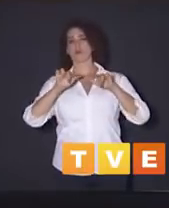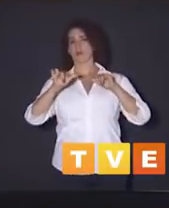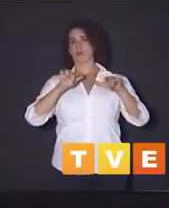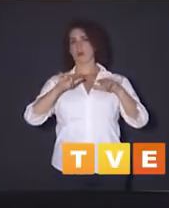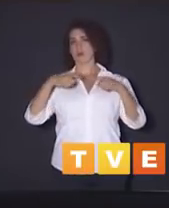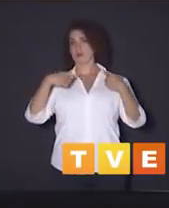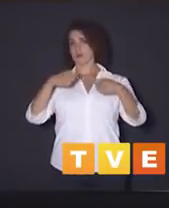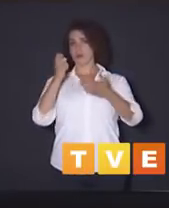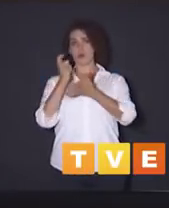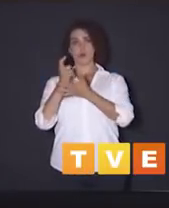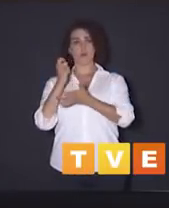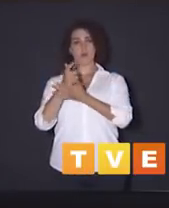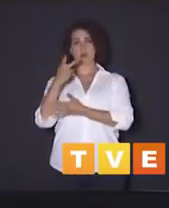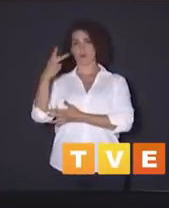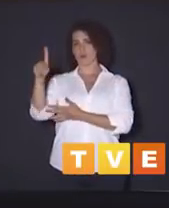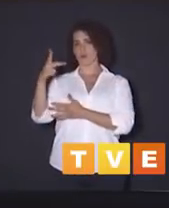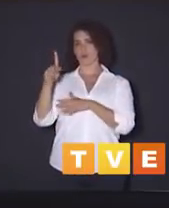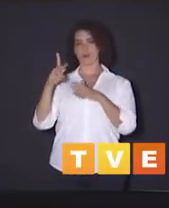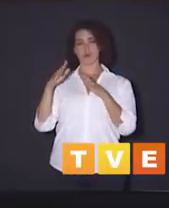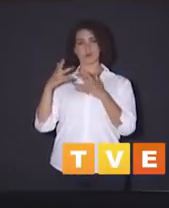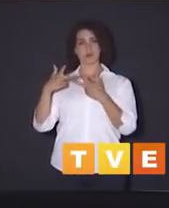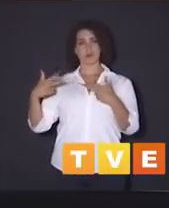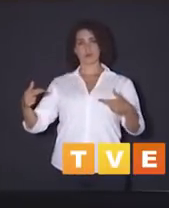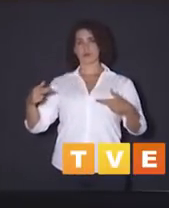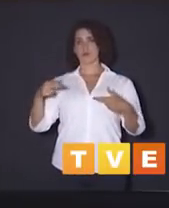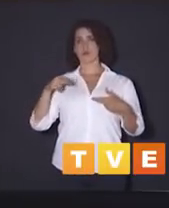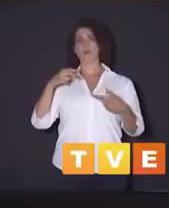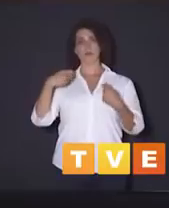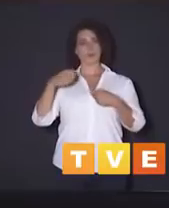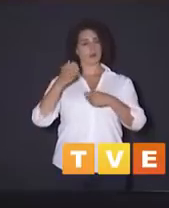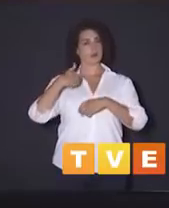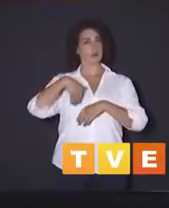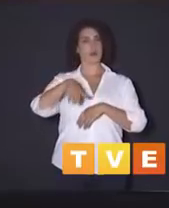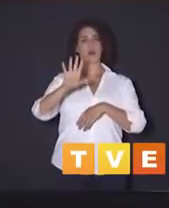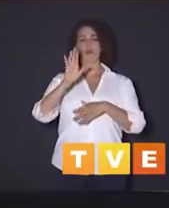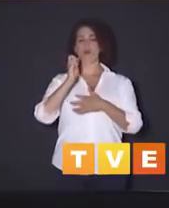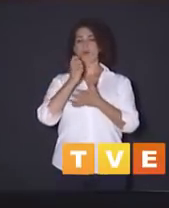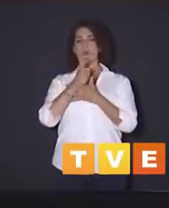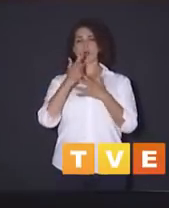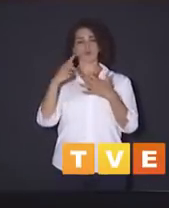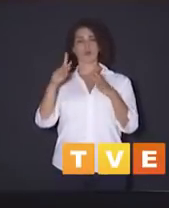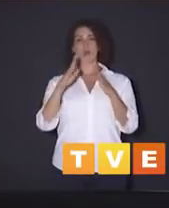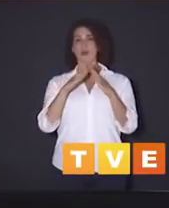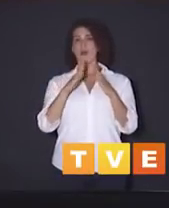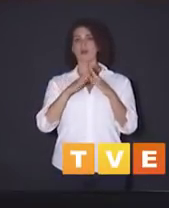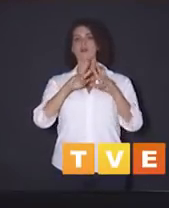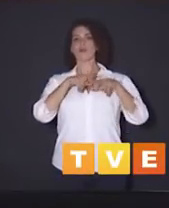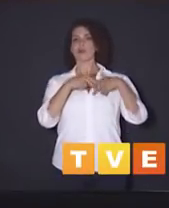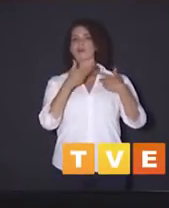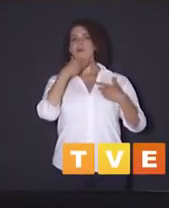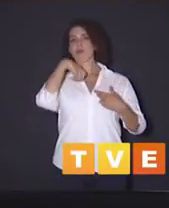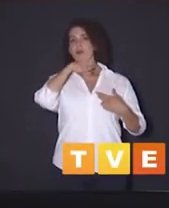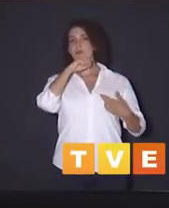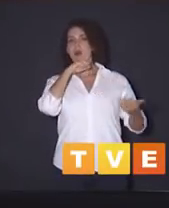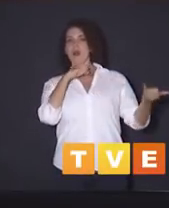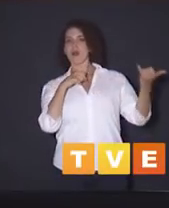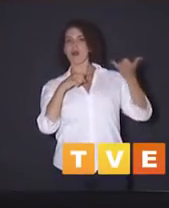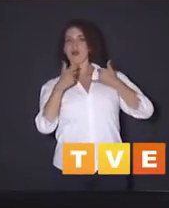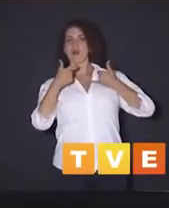comprar duas coisas você vai ter casa e comida foi a coisa mais libertadora que ouvi na vida do meu pai